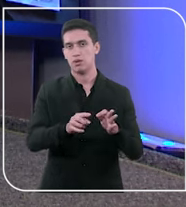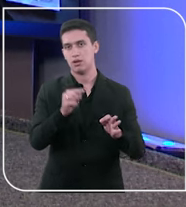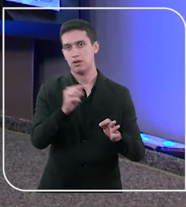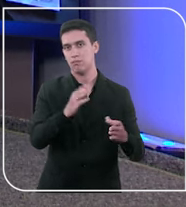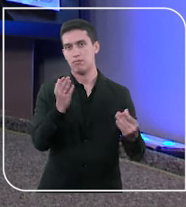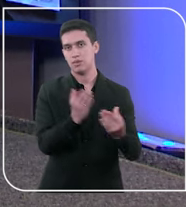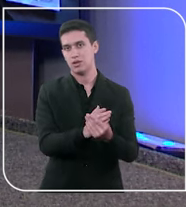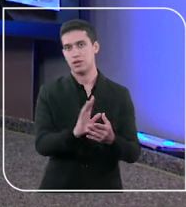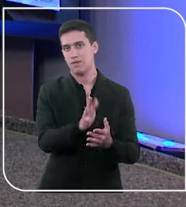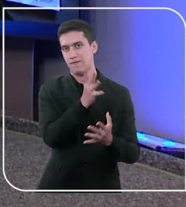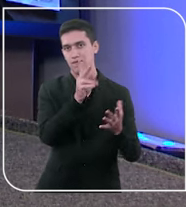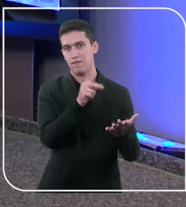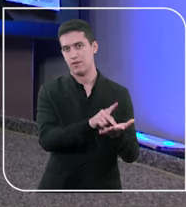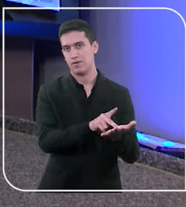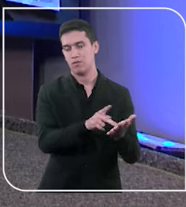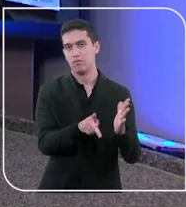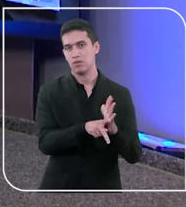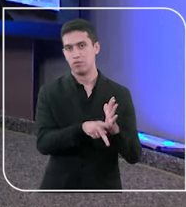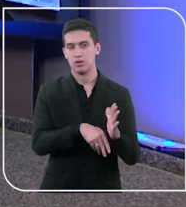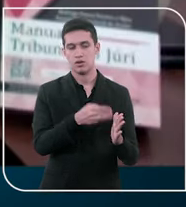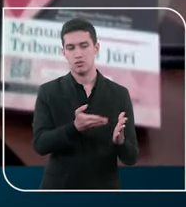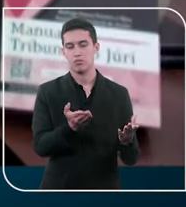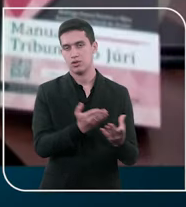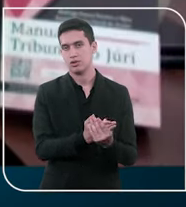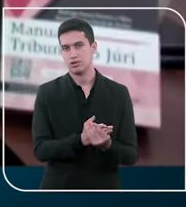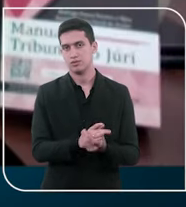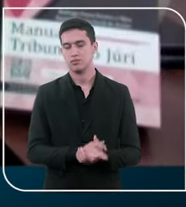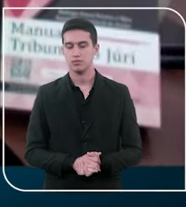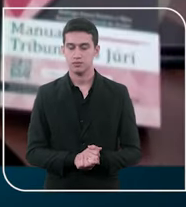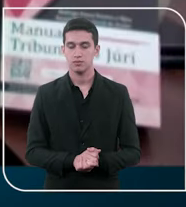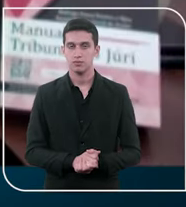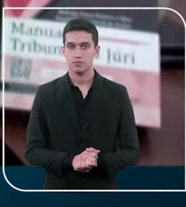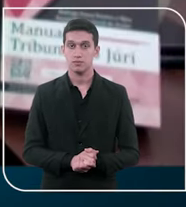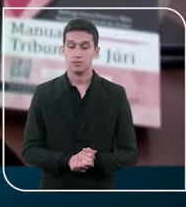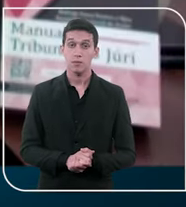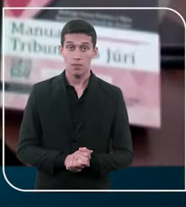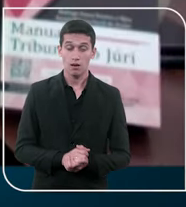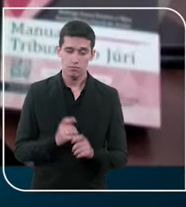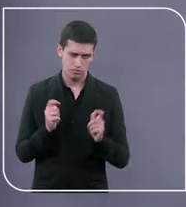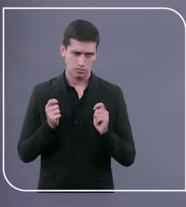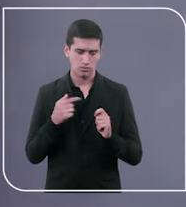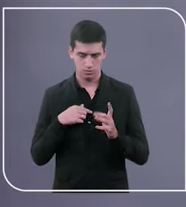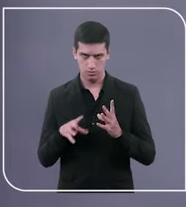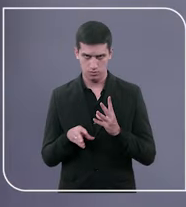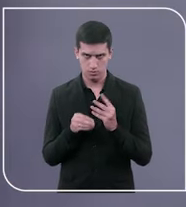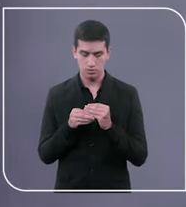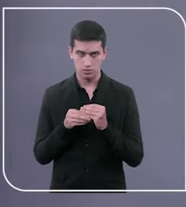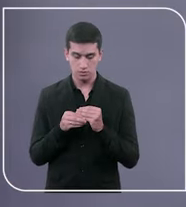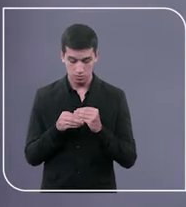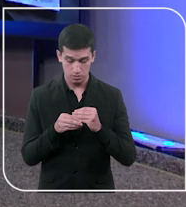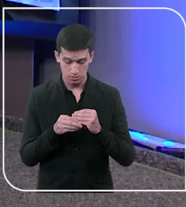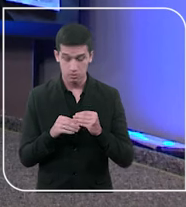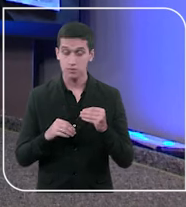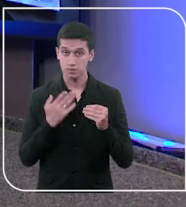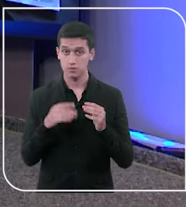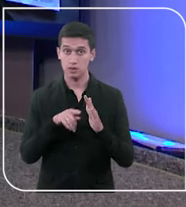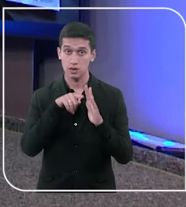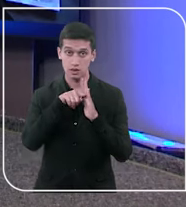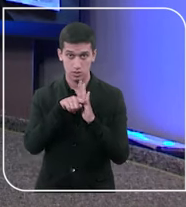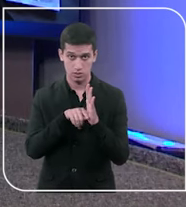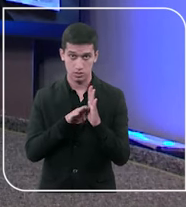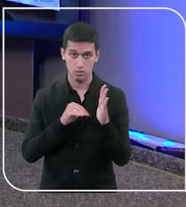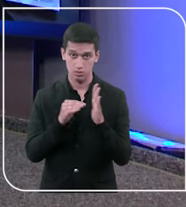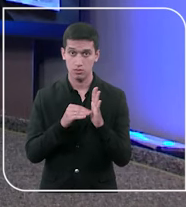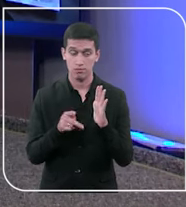julgamento daquele fato específico, daquele processo específico. Uhum. Me permite complementar, Fátima? Por favor.